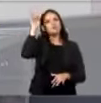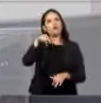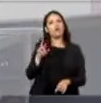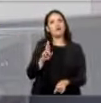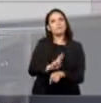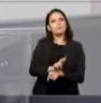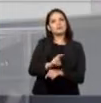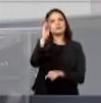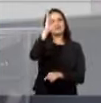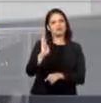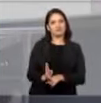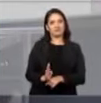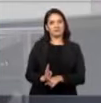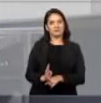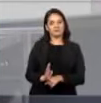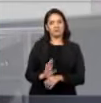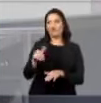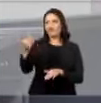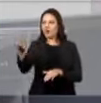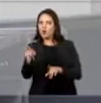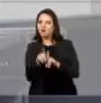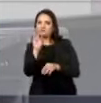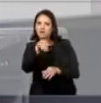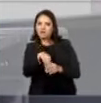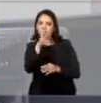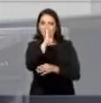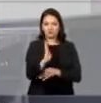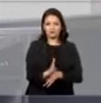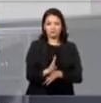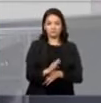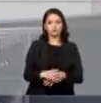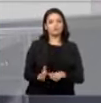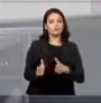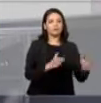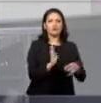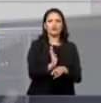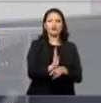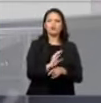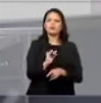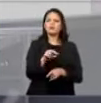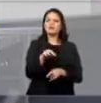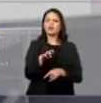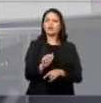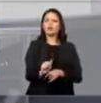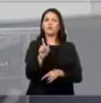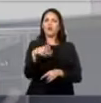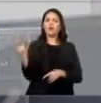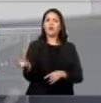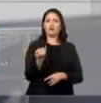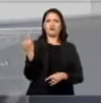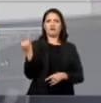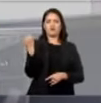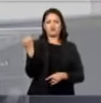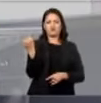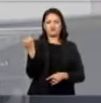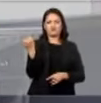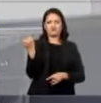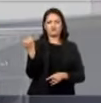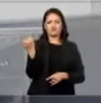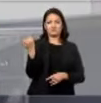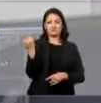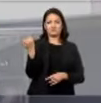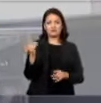fora do Brasil e dentro do Brasil. Cinema é muito importante. E se veio para a